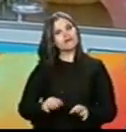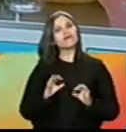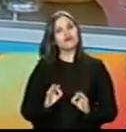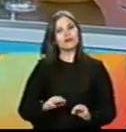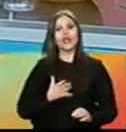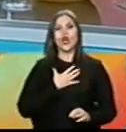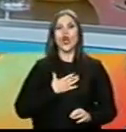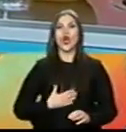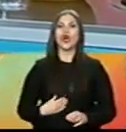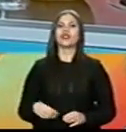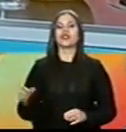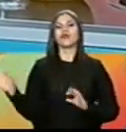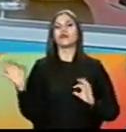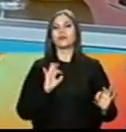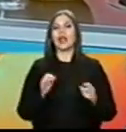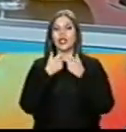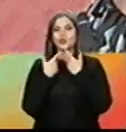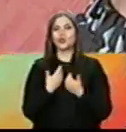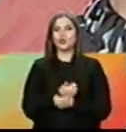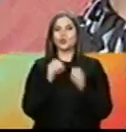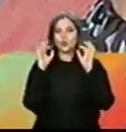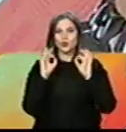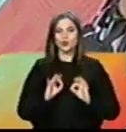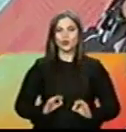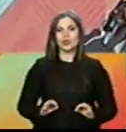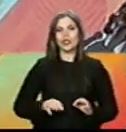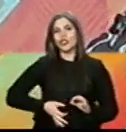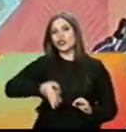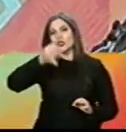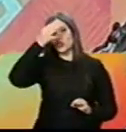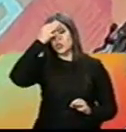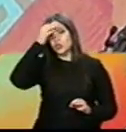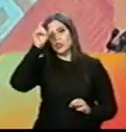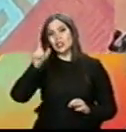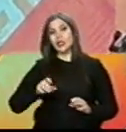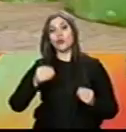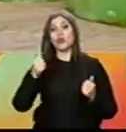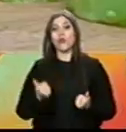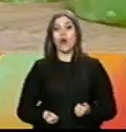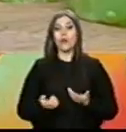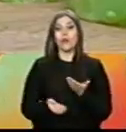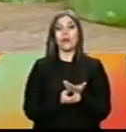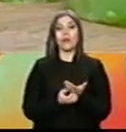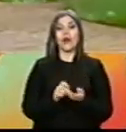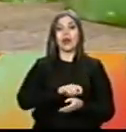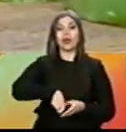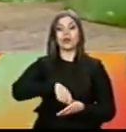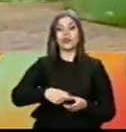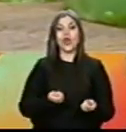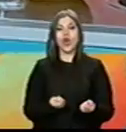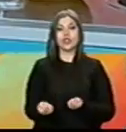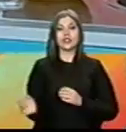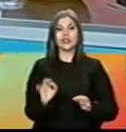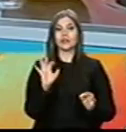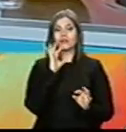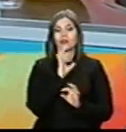de fazer os procedimentos direitinho. São metódicos. São muito metódicos. E isso é ótimo na cozinha. A organização é fundamental. Sem dúvida. Eles